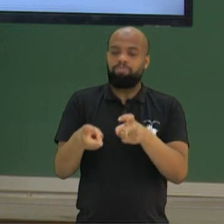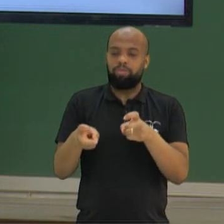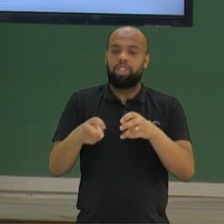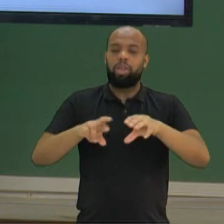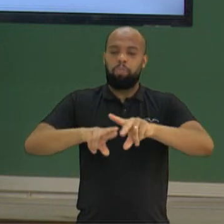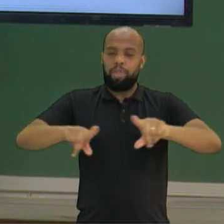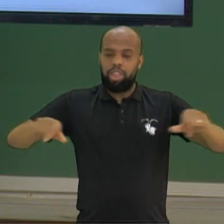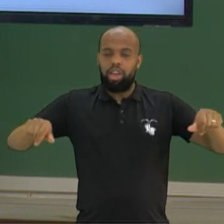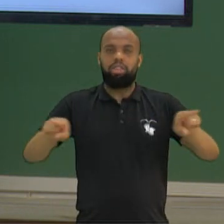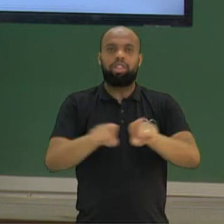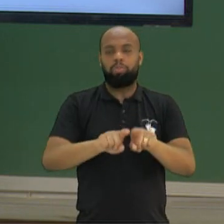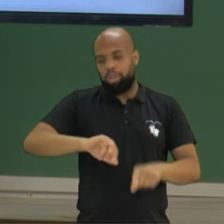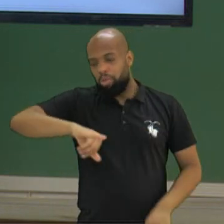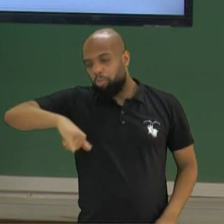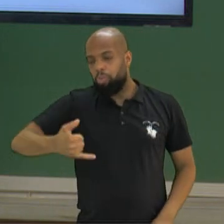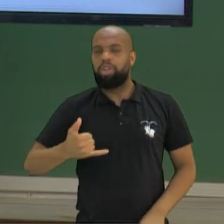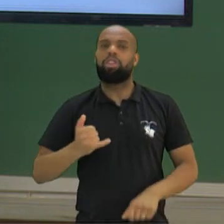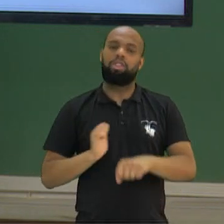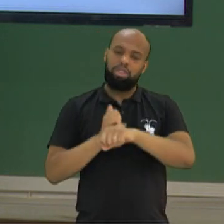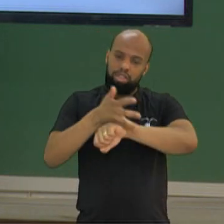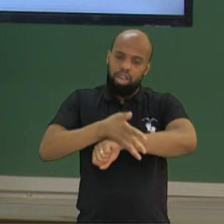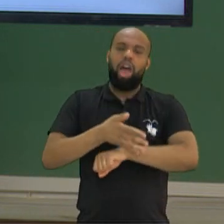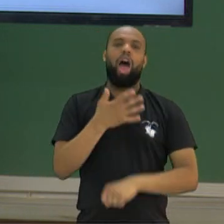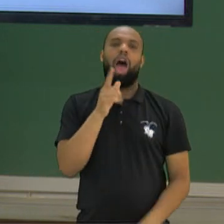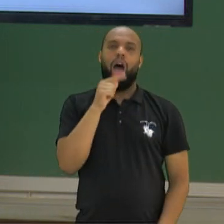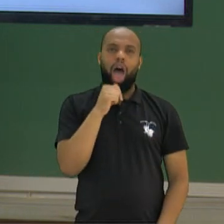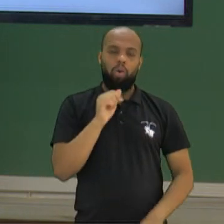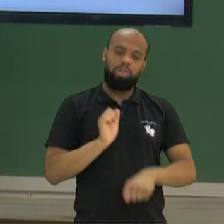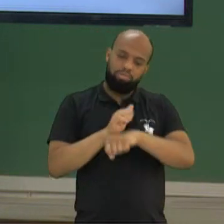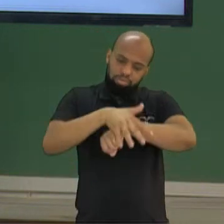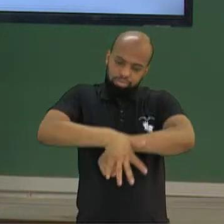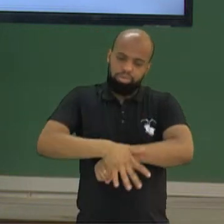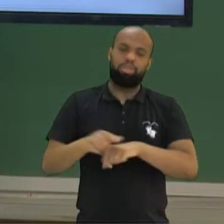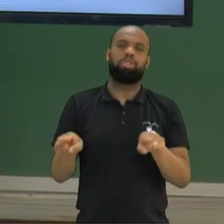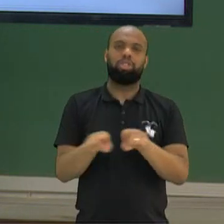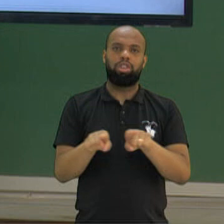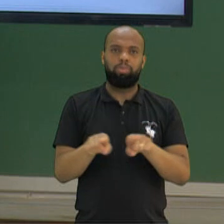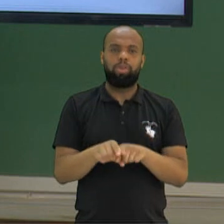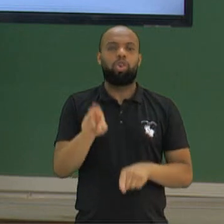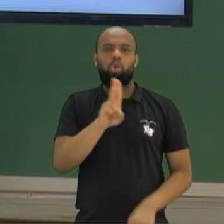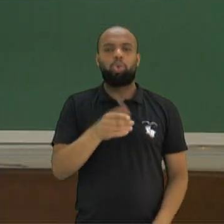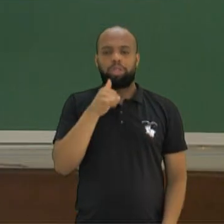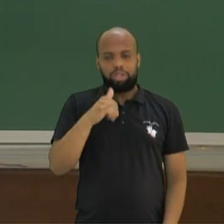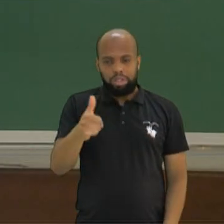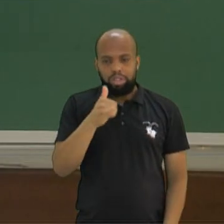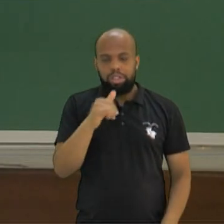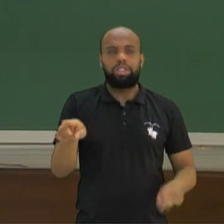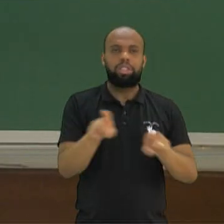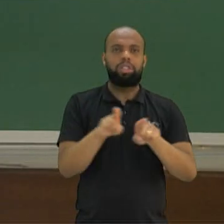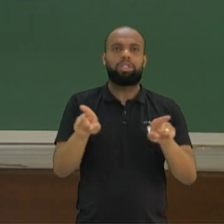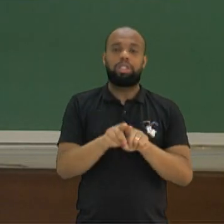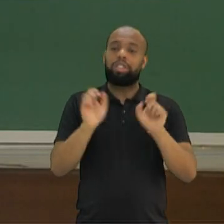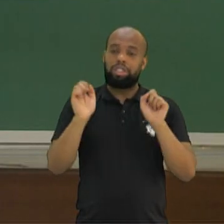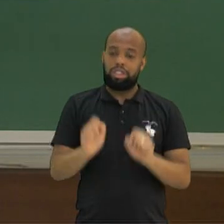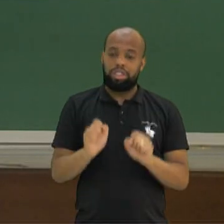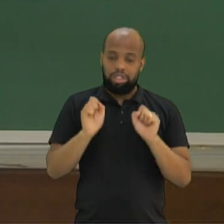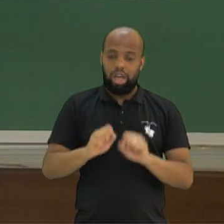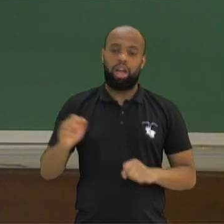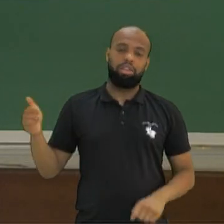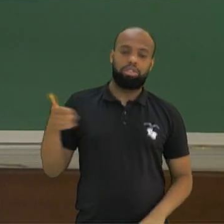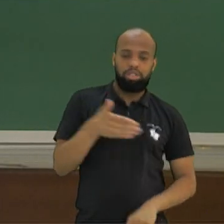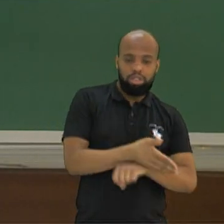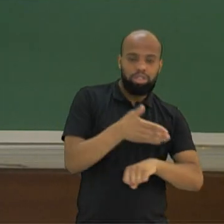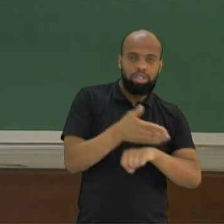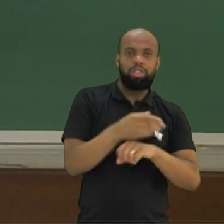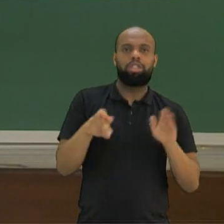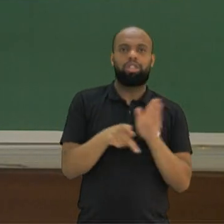do potencial hidrelétrico do país. Então o Brasil vai se abrindo aí ao mercado internacional, permitindo a entrada desses capitais